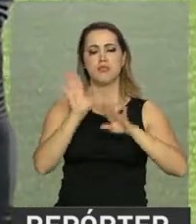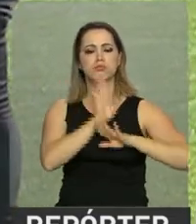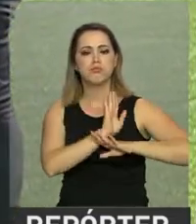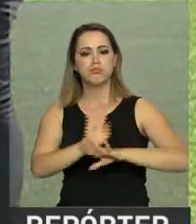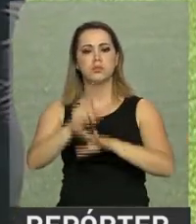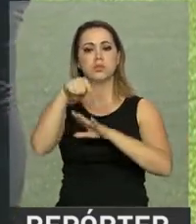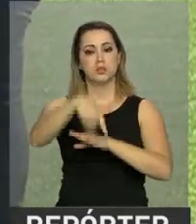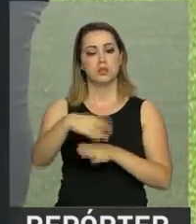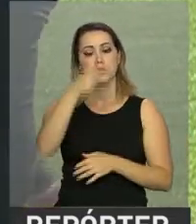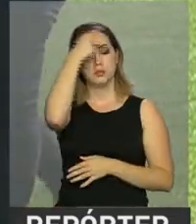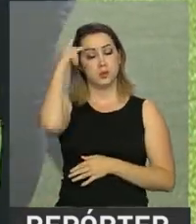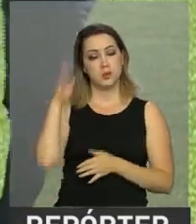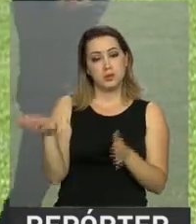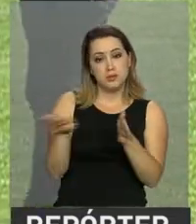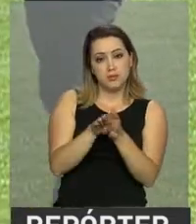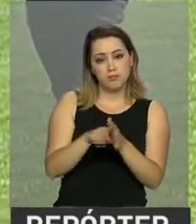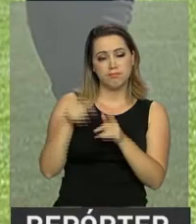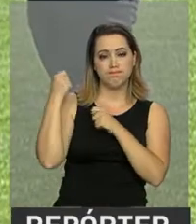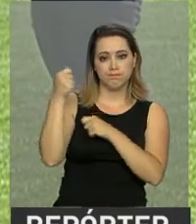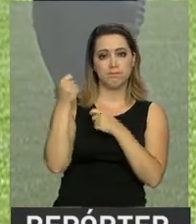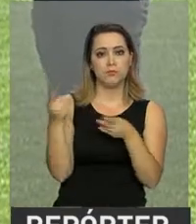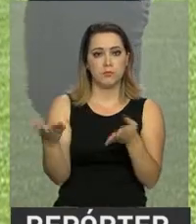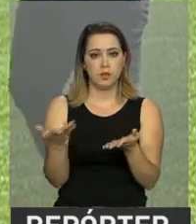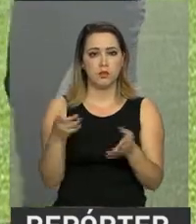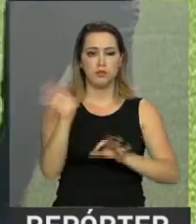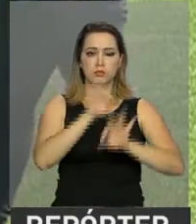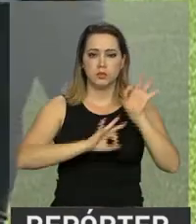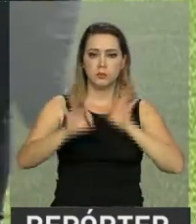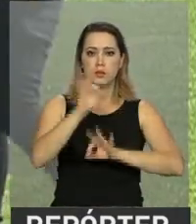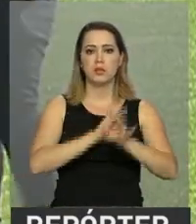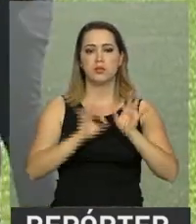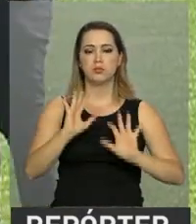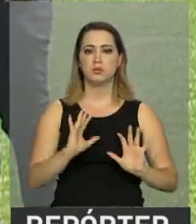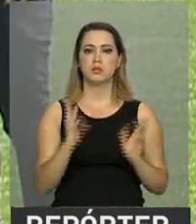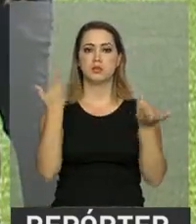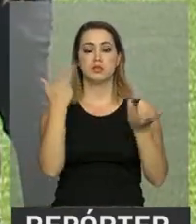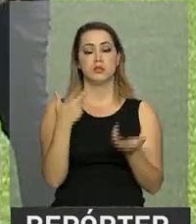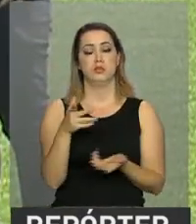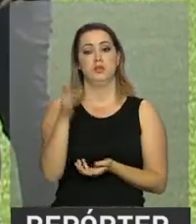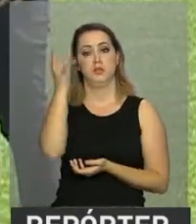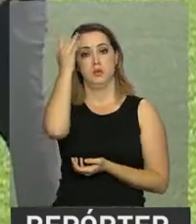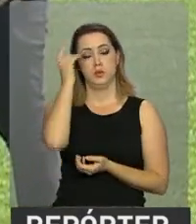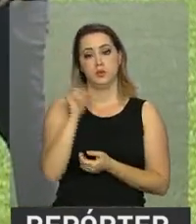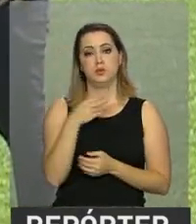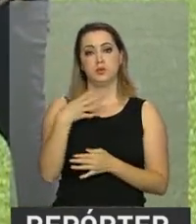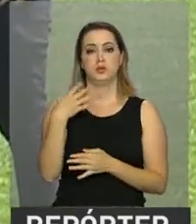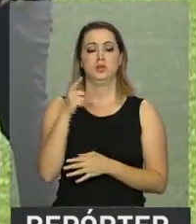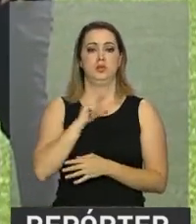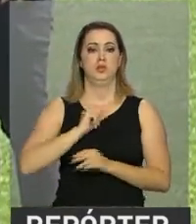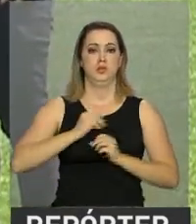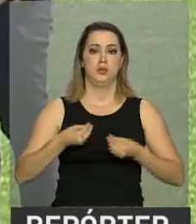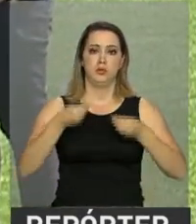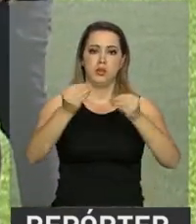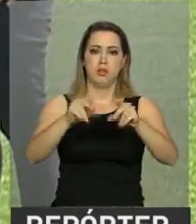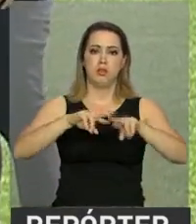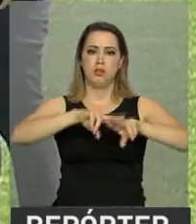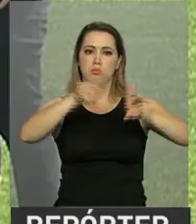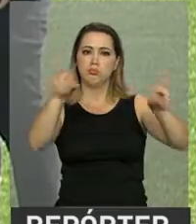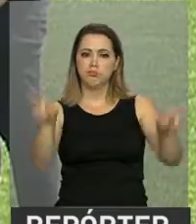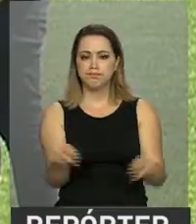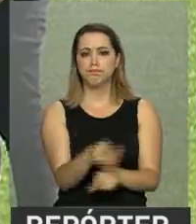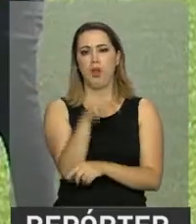que vêm aqui acompanhar os preparativos para essa cerimônia de amanhã deixam, inclusive velas acesas, coroas de flores, enfim,